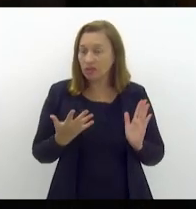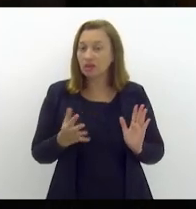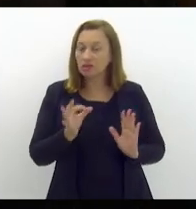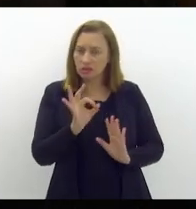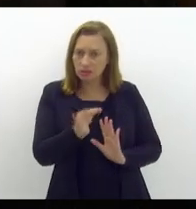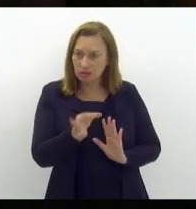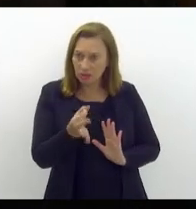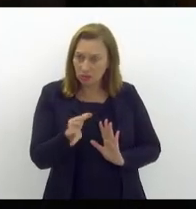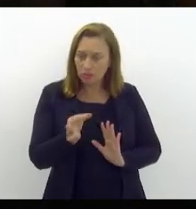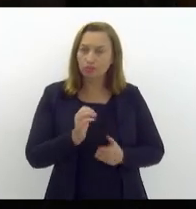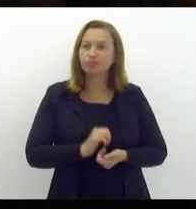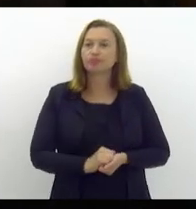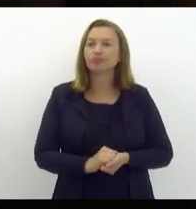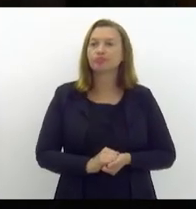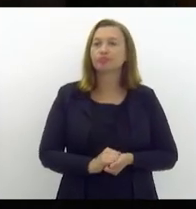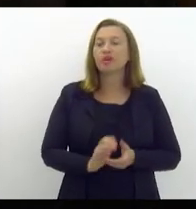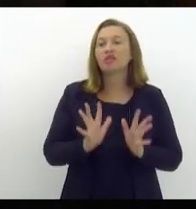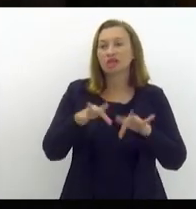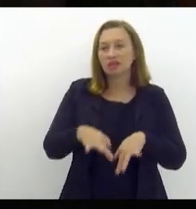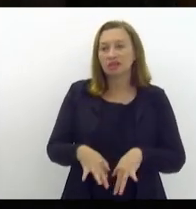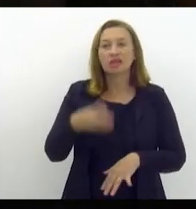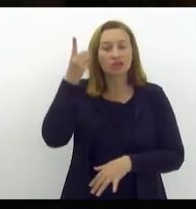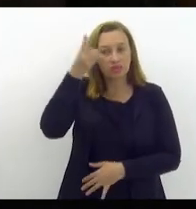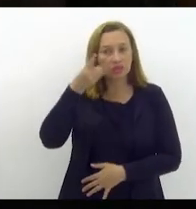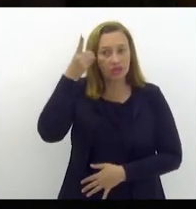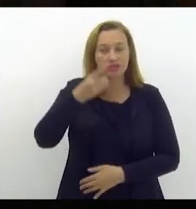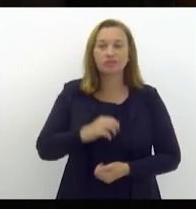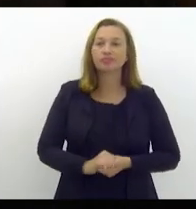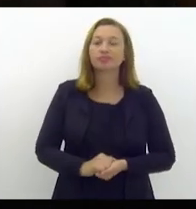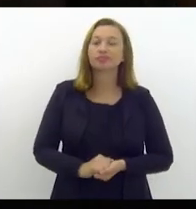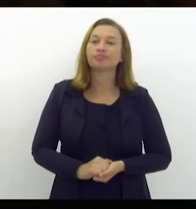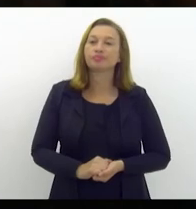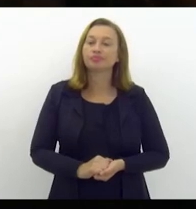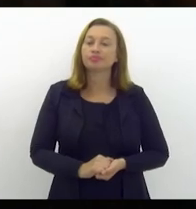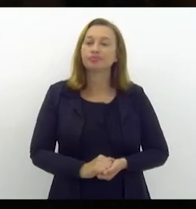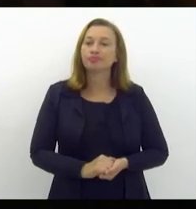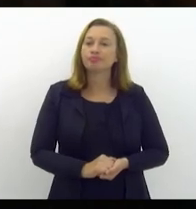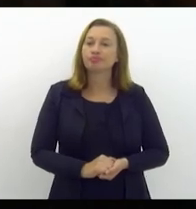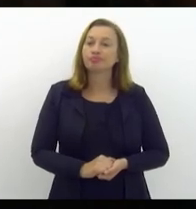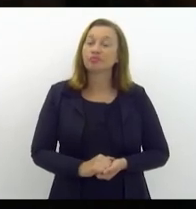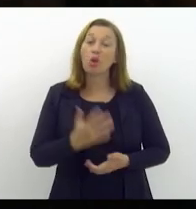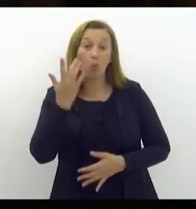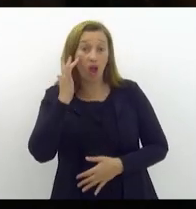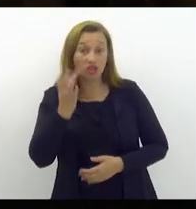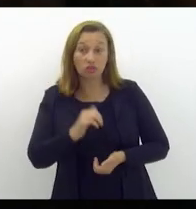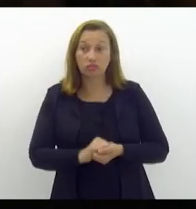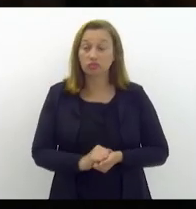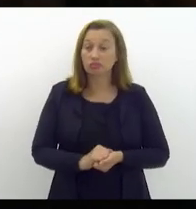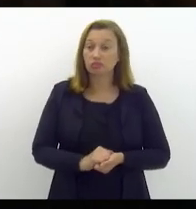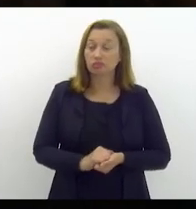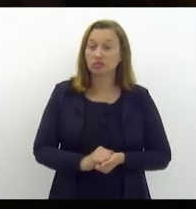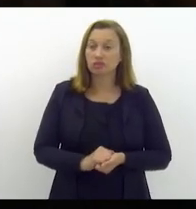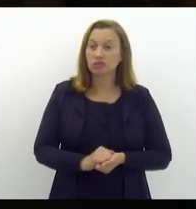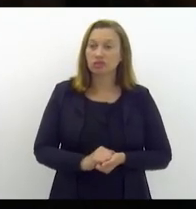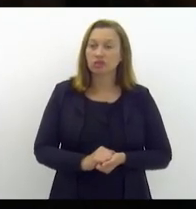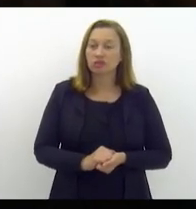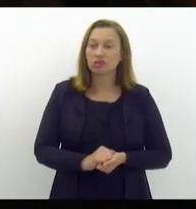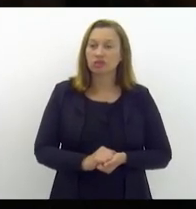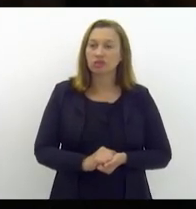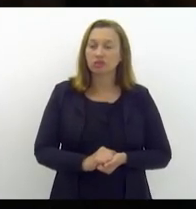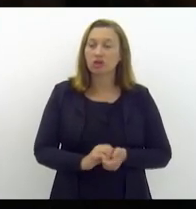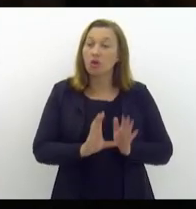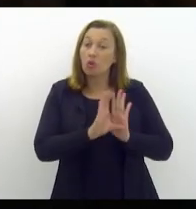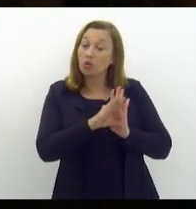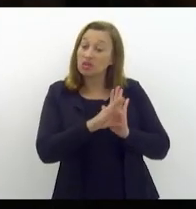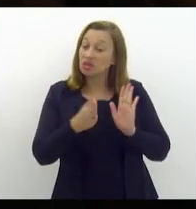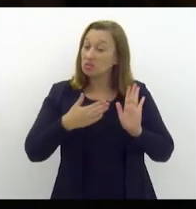Legítimo, legítimo. Para concluir, deputado. Concluindo, senhora. Acho que na forma, mas é um conceito meu, não